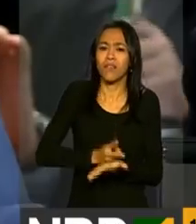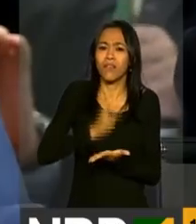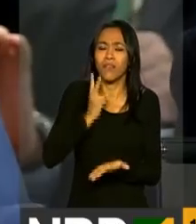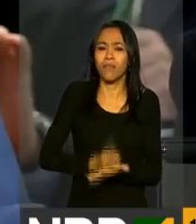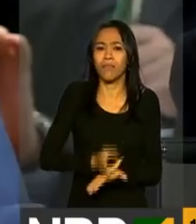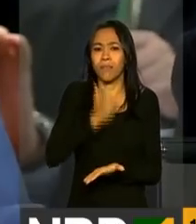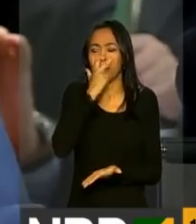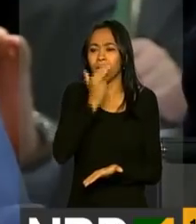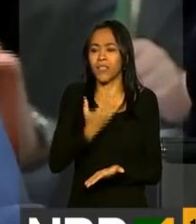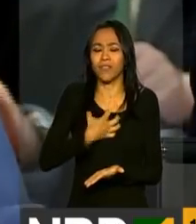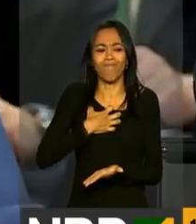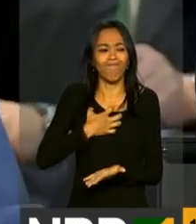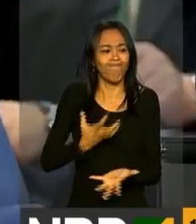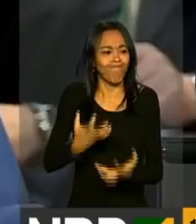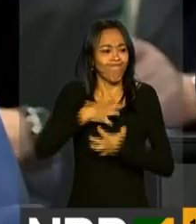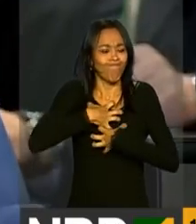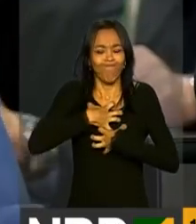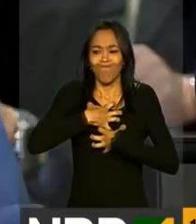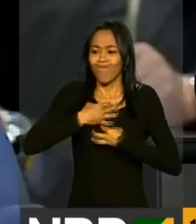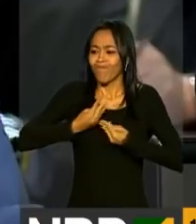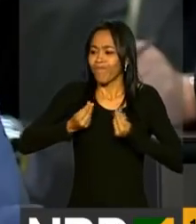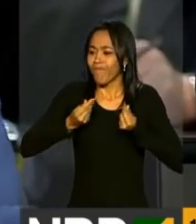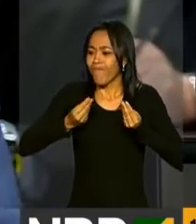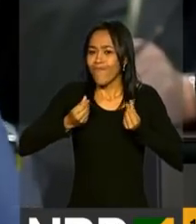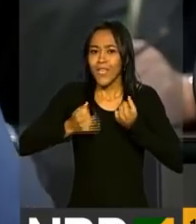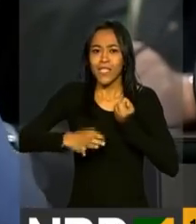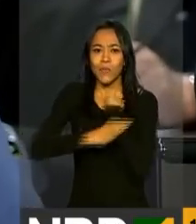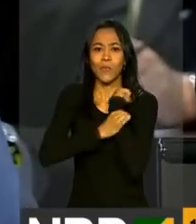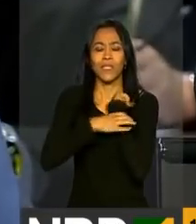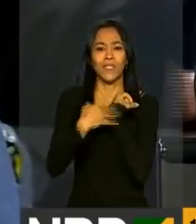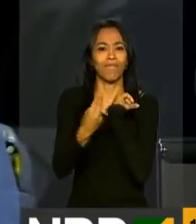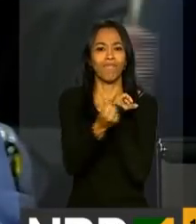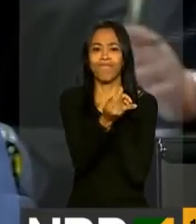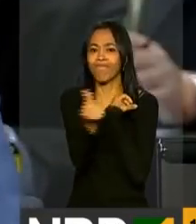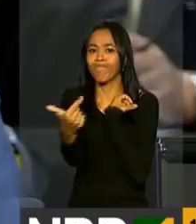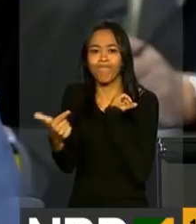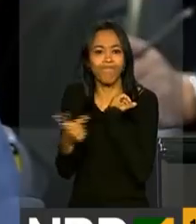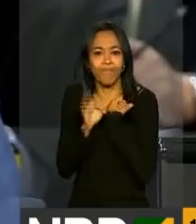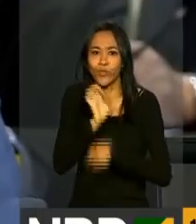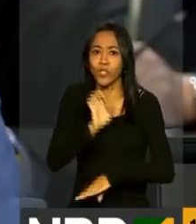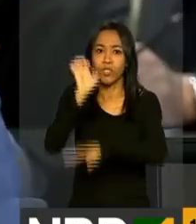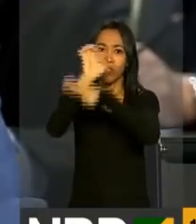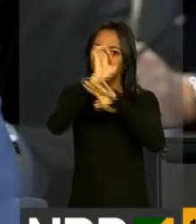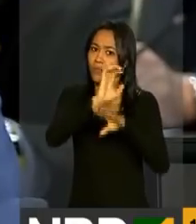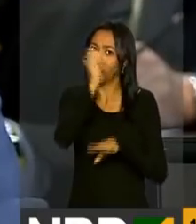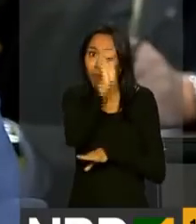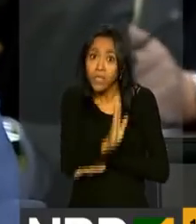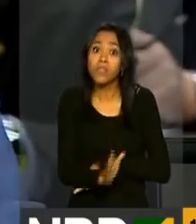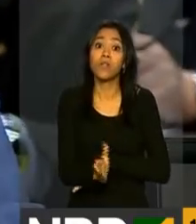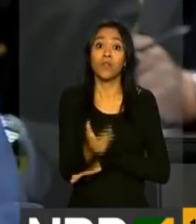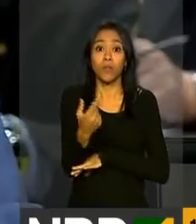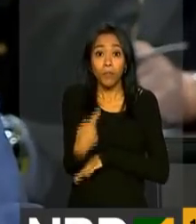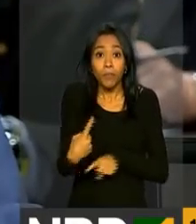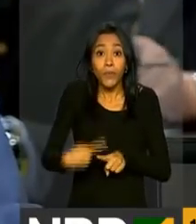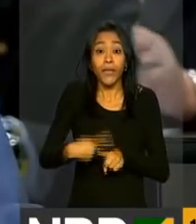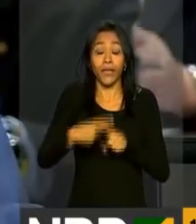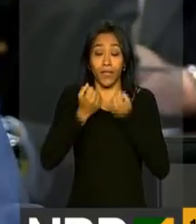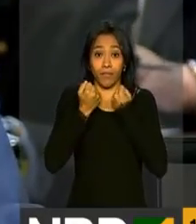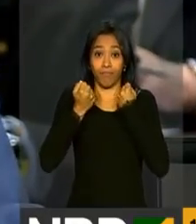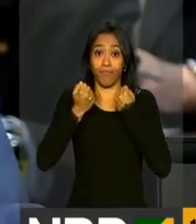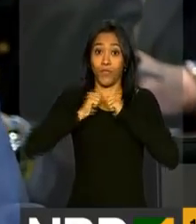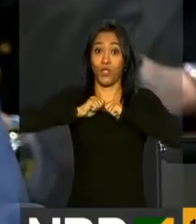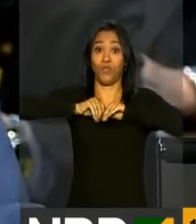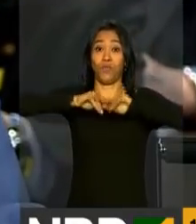de insegurança em todo o país além do que seguramente é divulga negativamente a imagem do